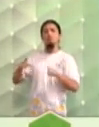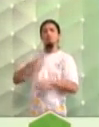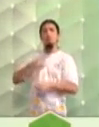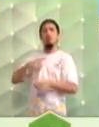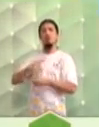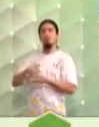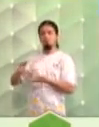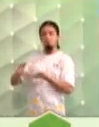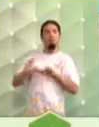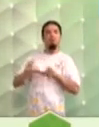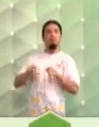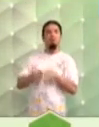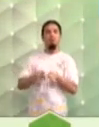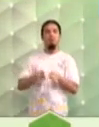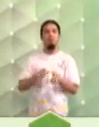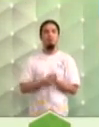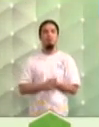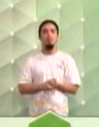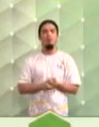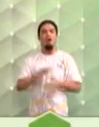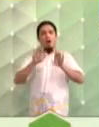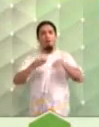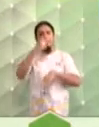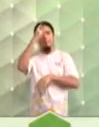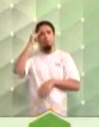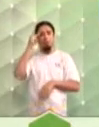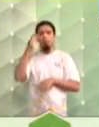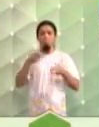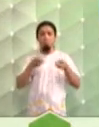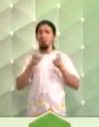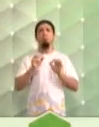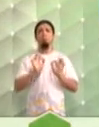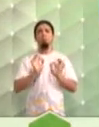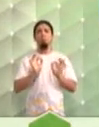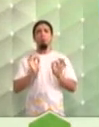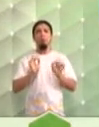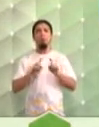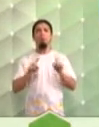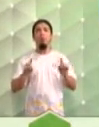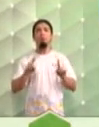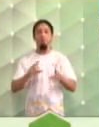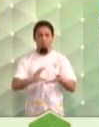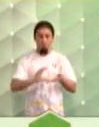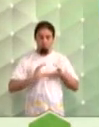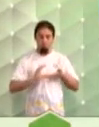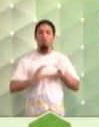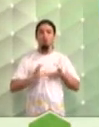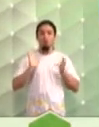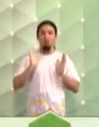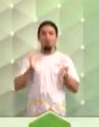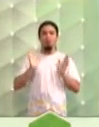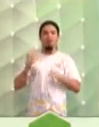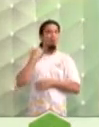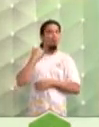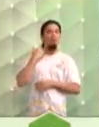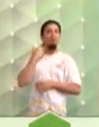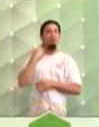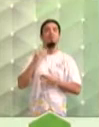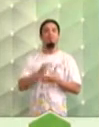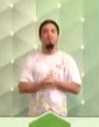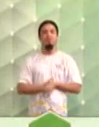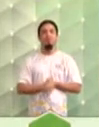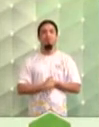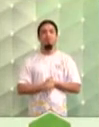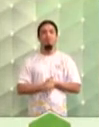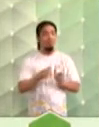As pessoas muitas vezes nem percebem que esse valor já está colocado na sua conta, depositado automaticamente na sua conta. E ele estava conversando comigo